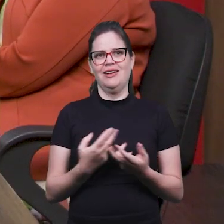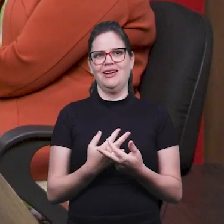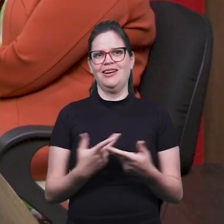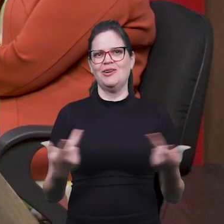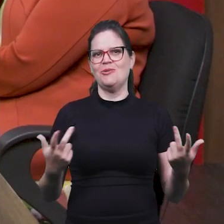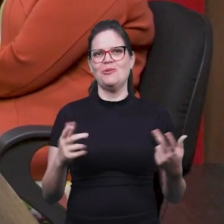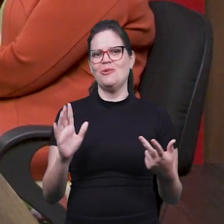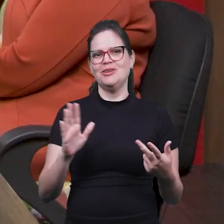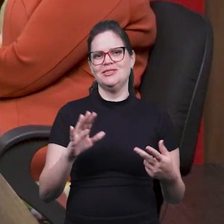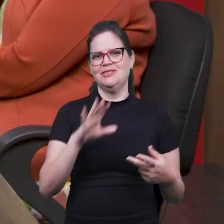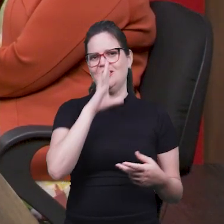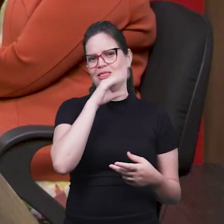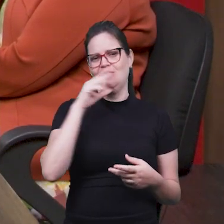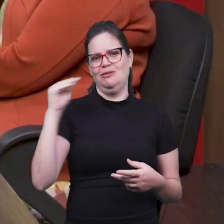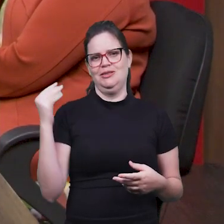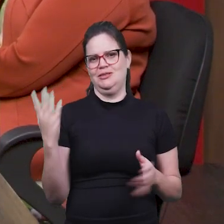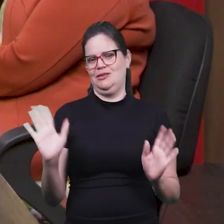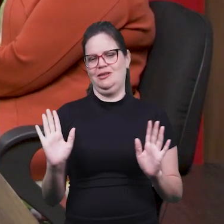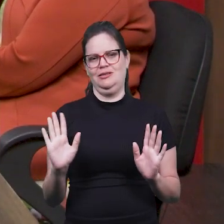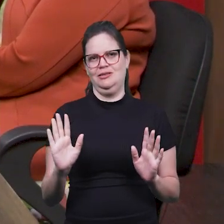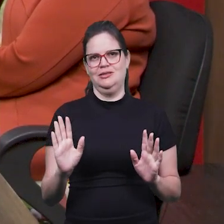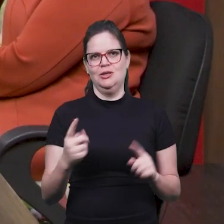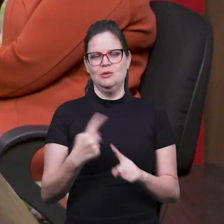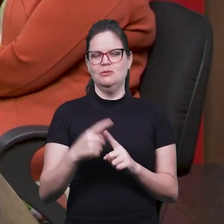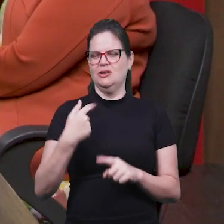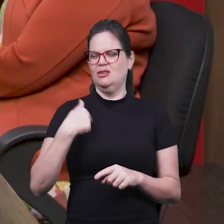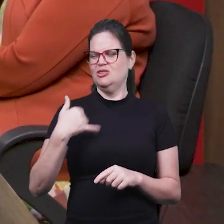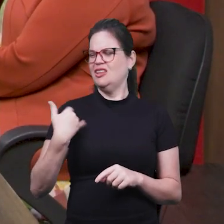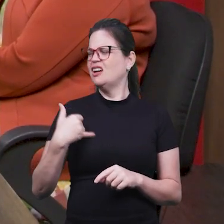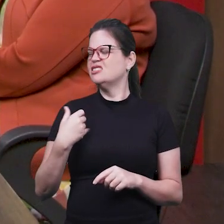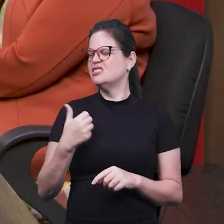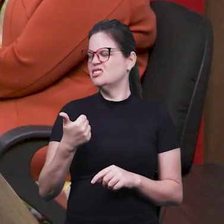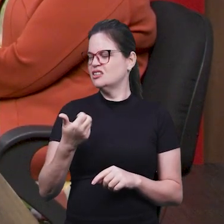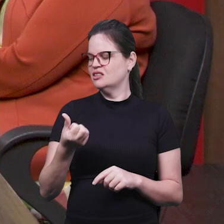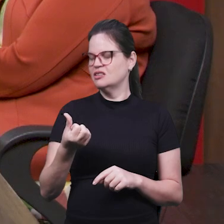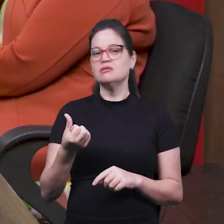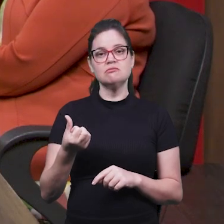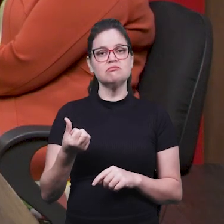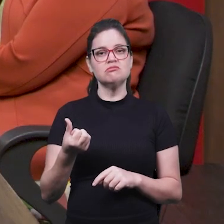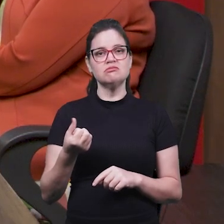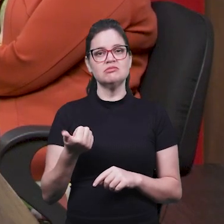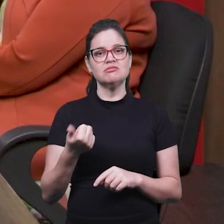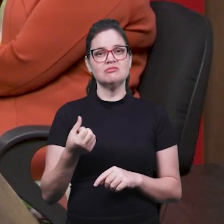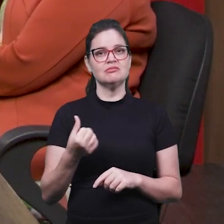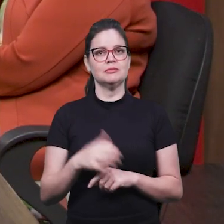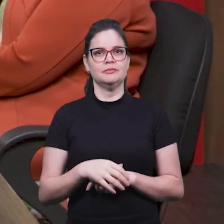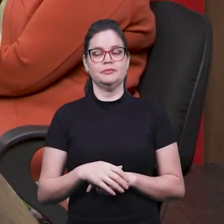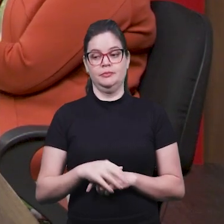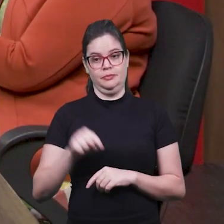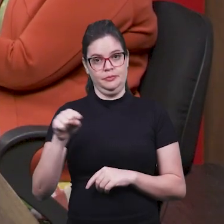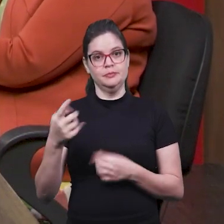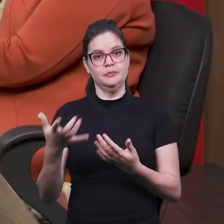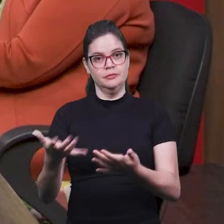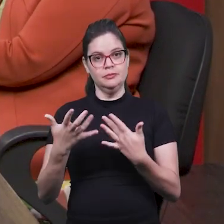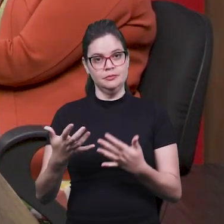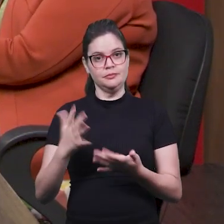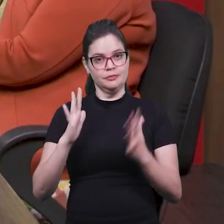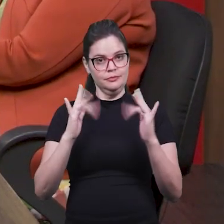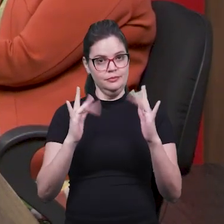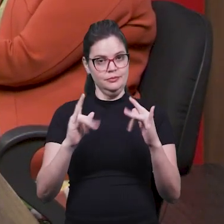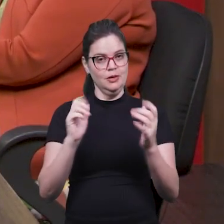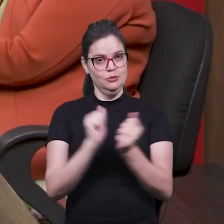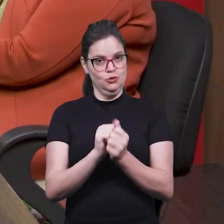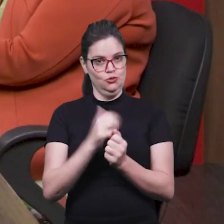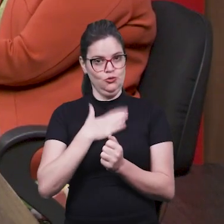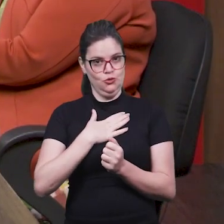era uma brincadeira. É coisa de... Era coisa de criança. Ela tinha 16 anos. Aí ele quis